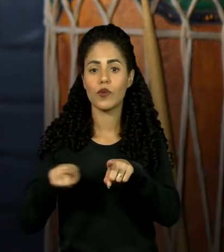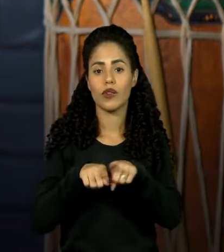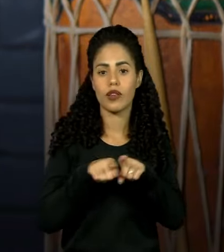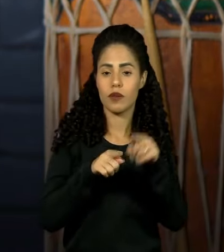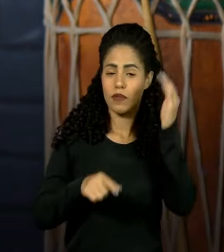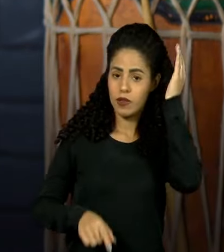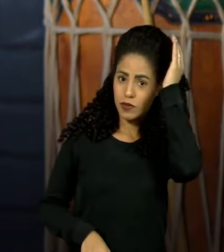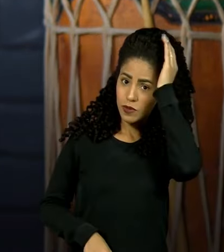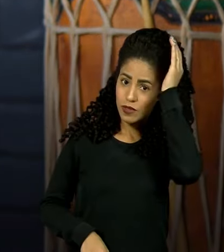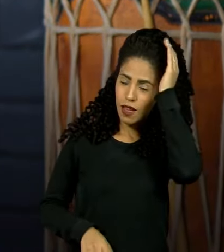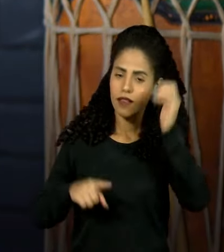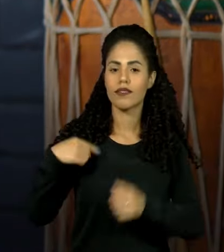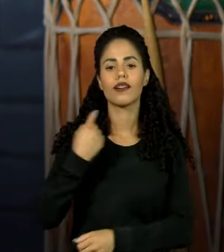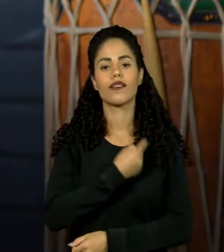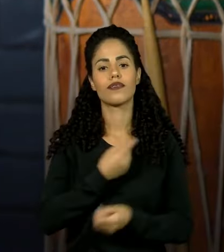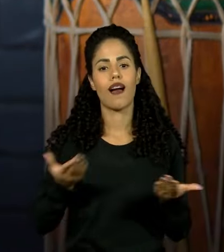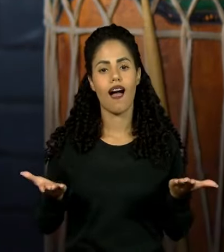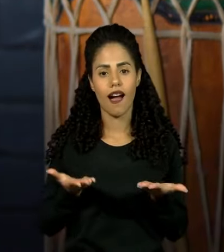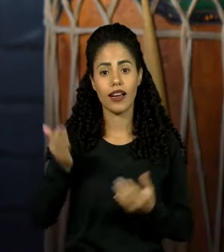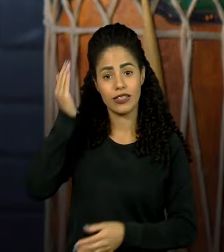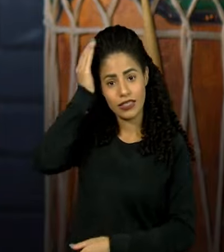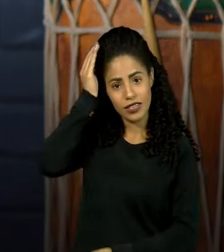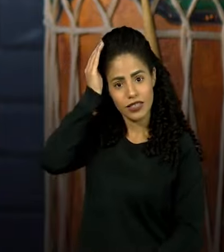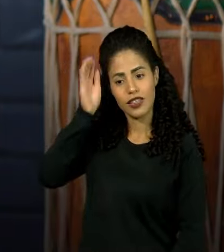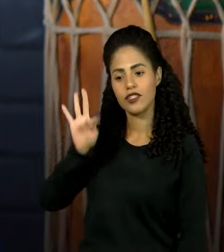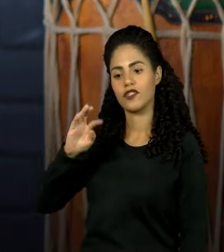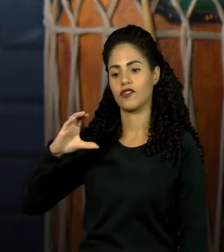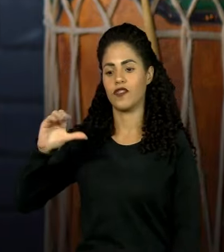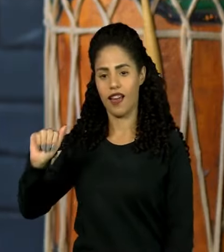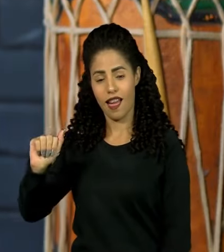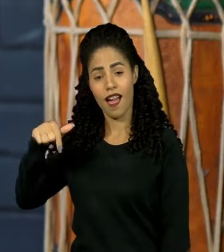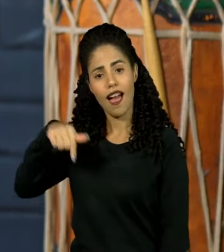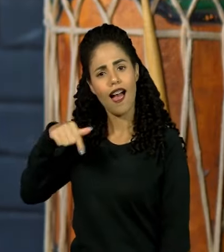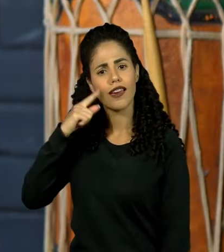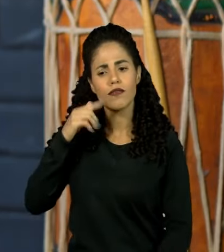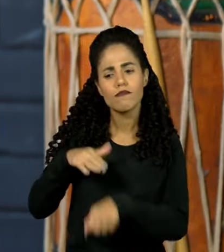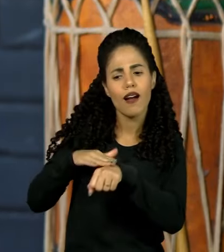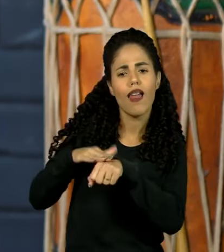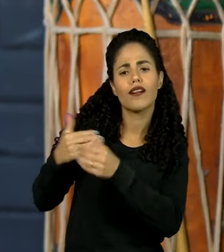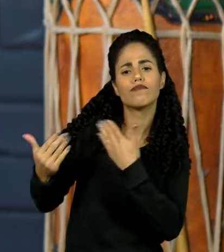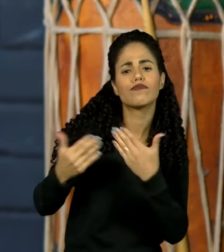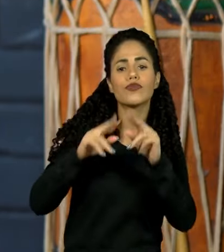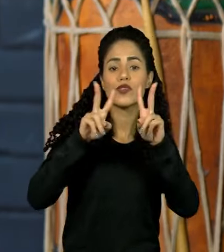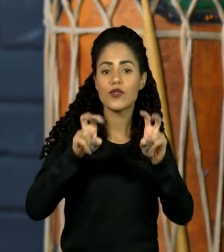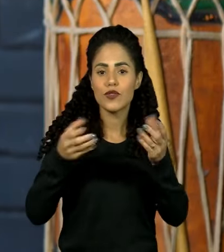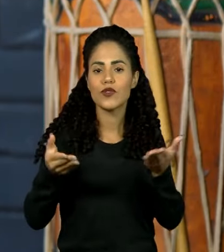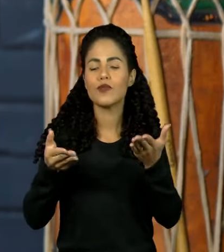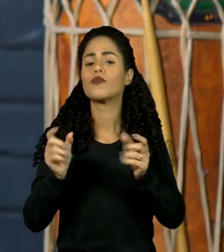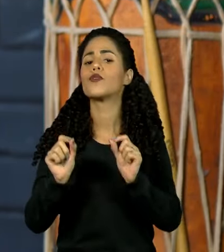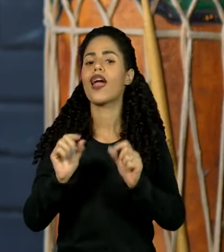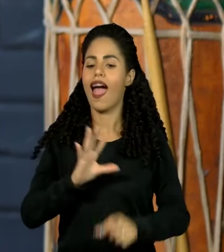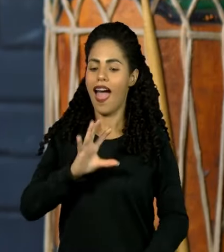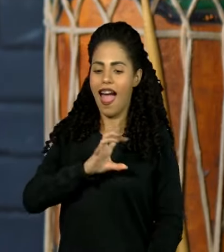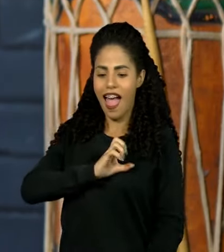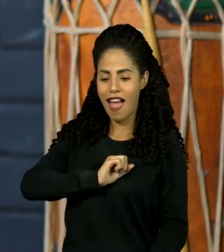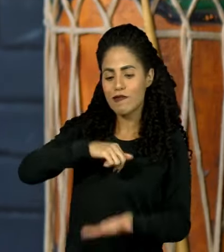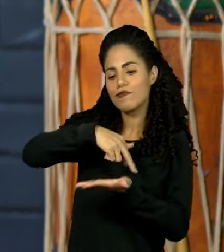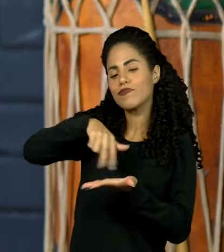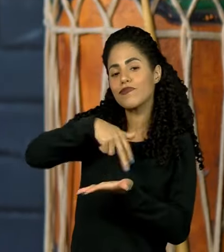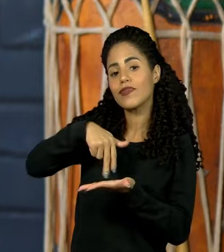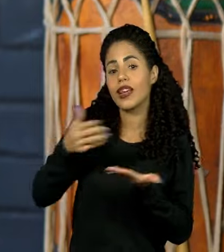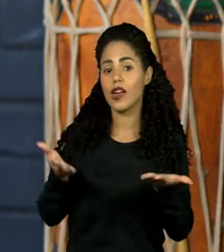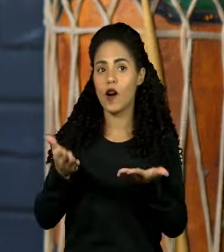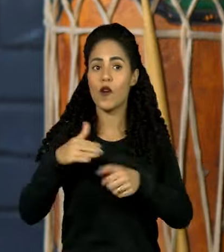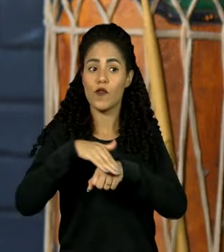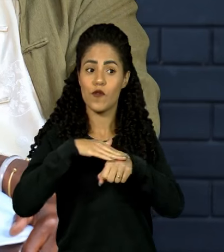Sesc e a gente tá exatamente no Sesc Tijuca conversando um pouco sobre essa peça amor de baile e agora eu converso com